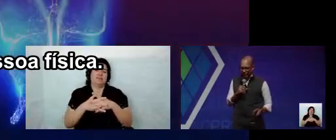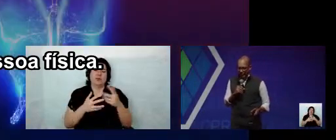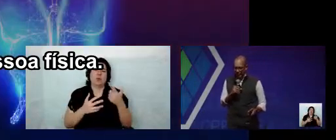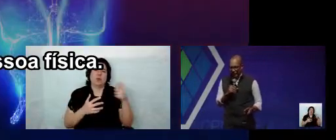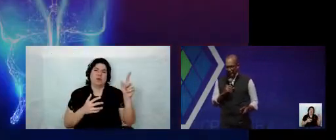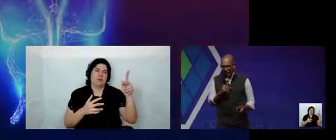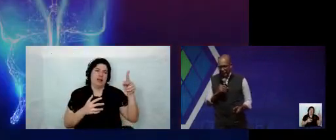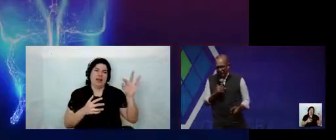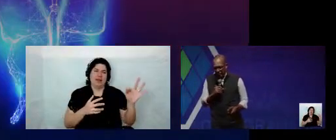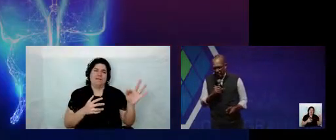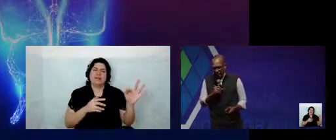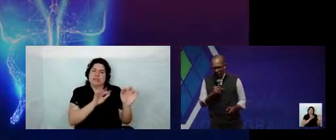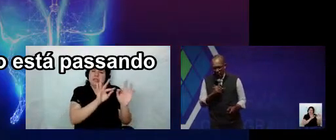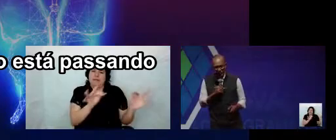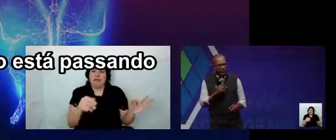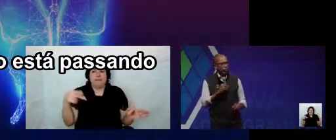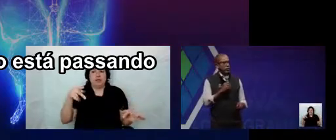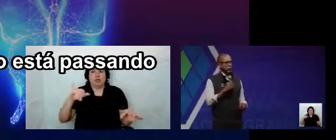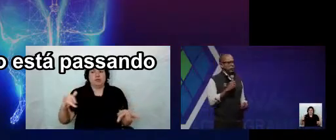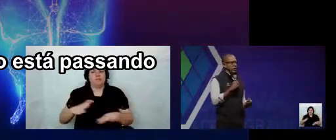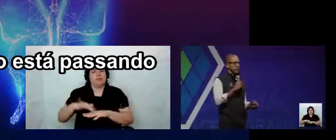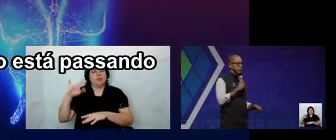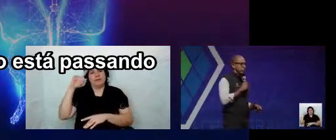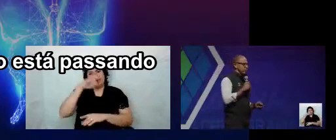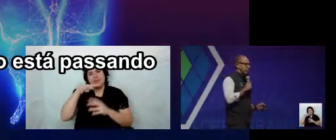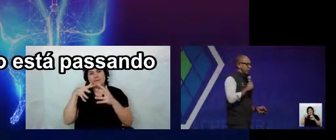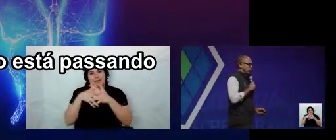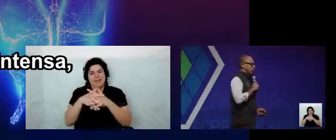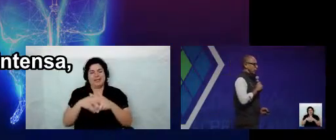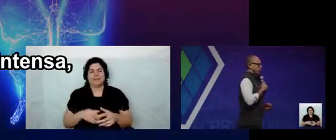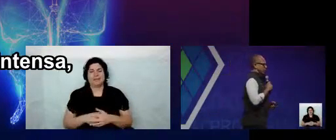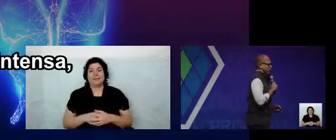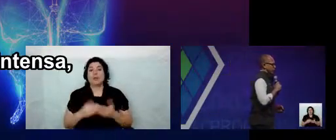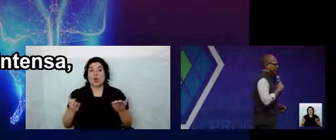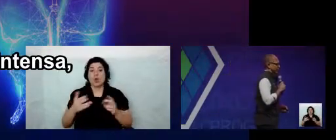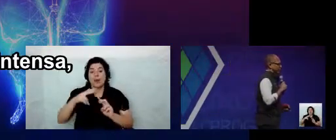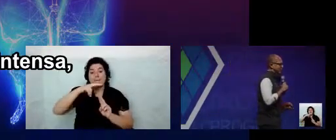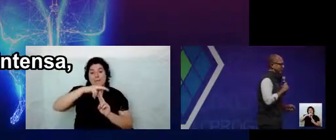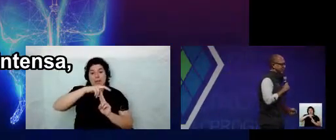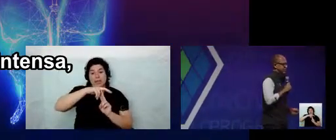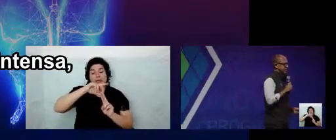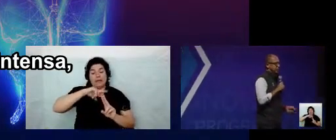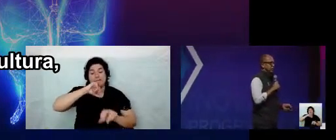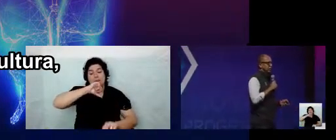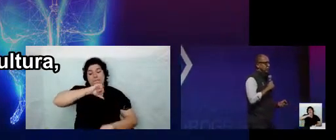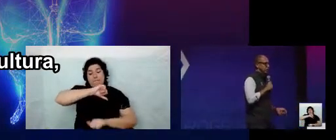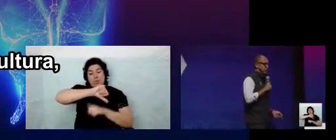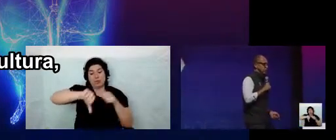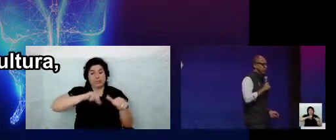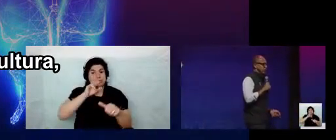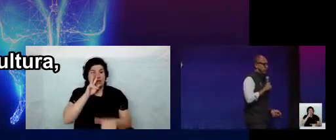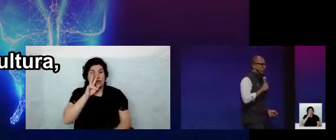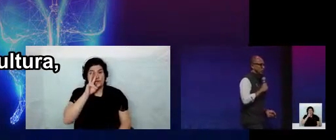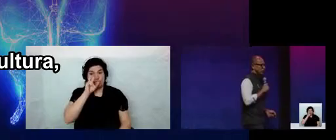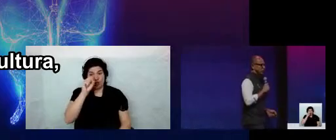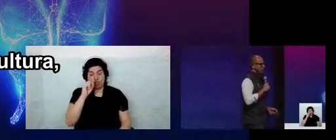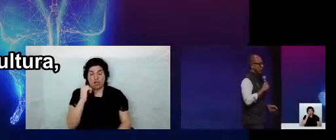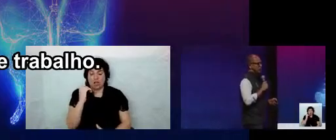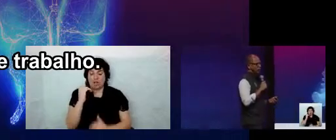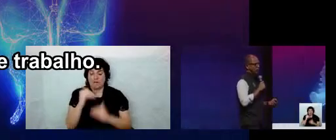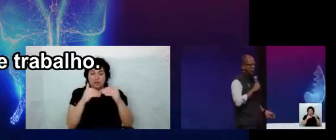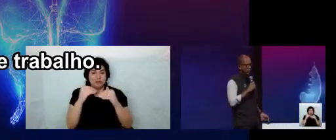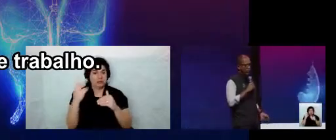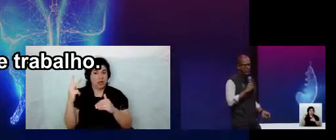física. Bom, nesse momento o Bradesco está passando por uma transformação intensa, uma evolução da sua